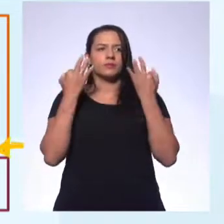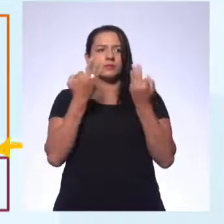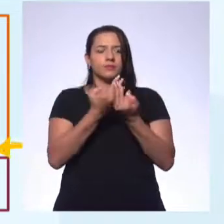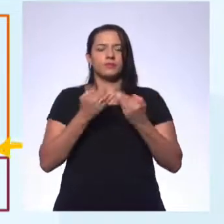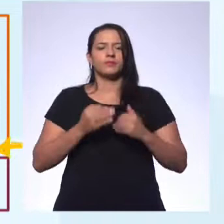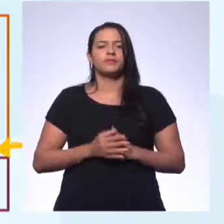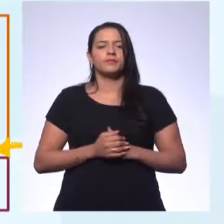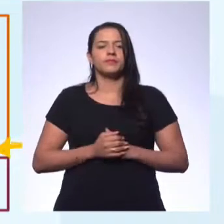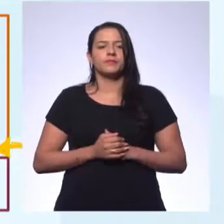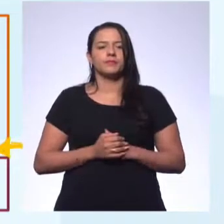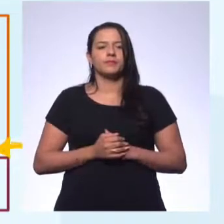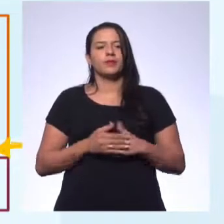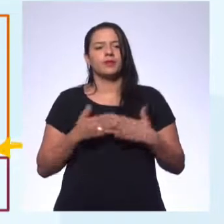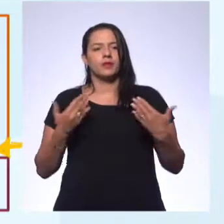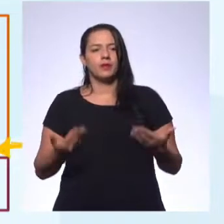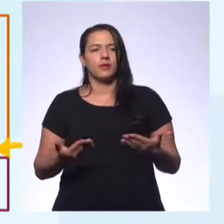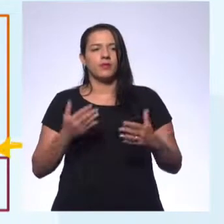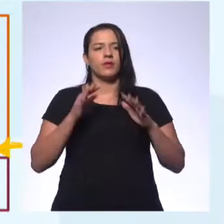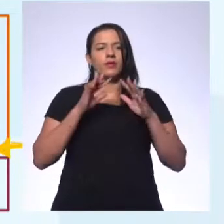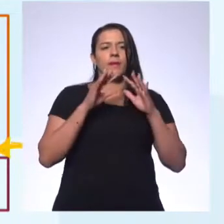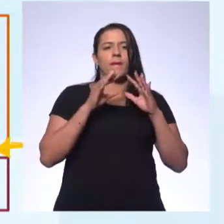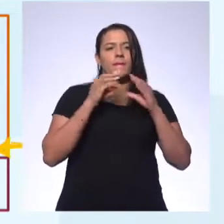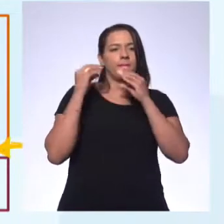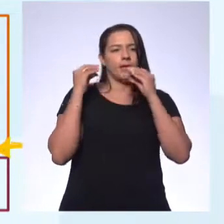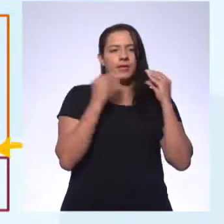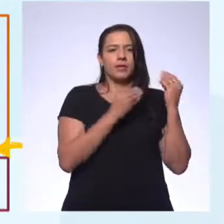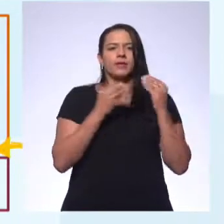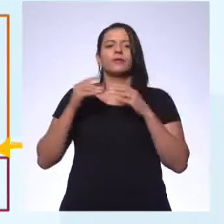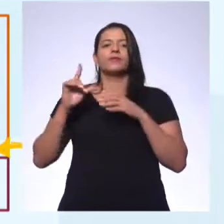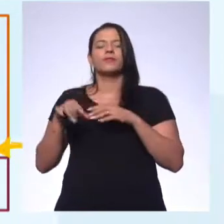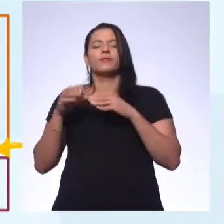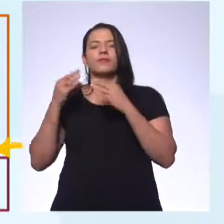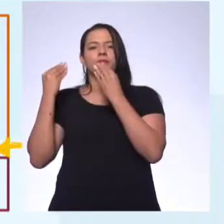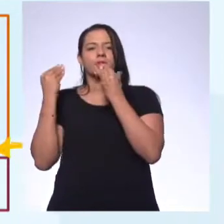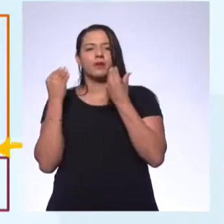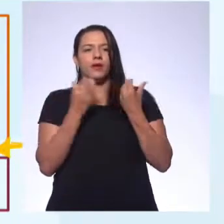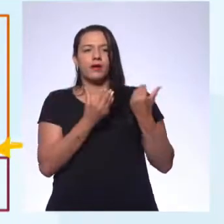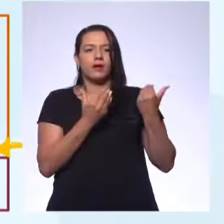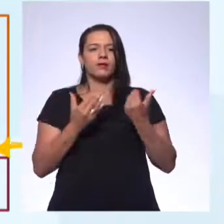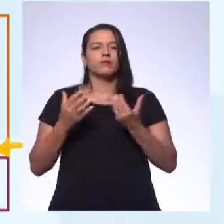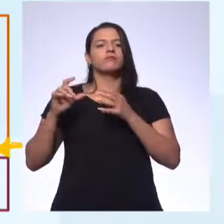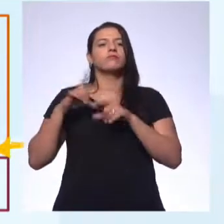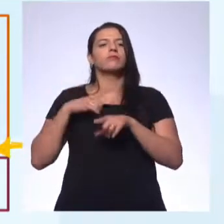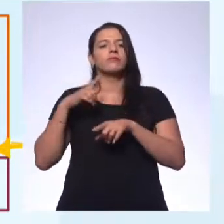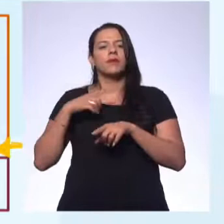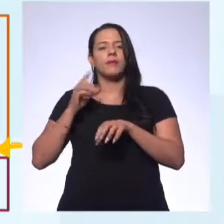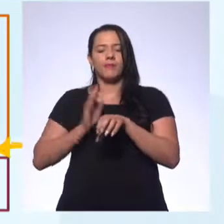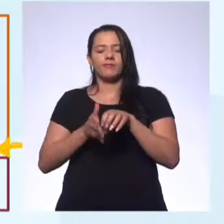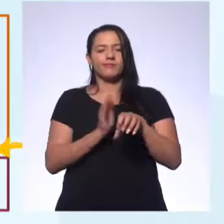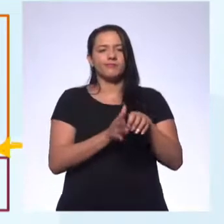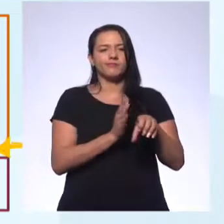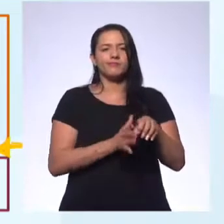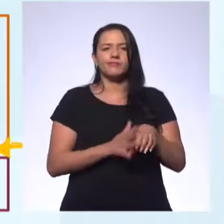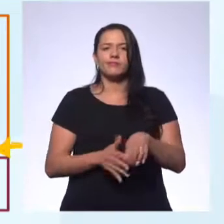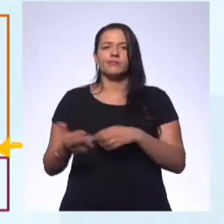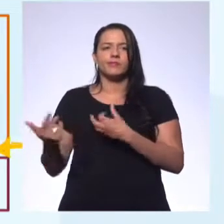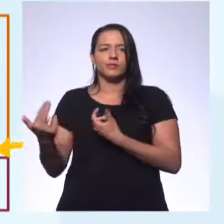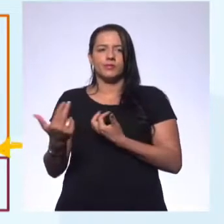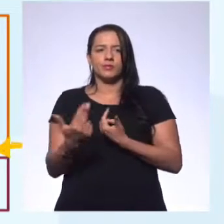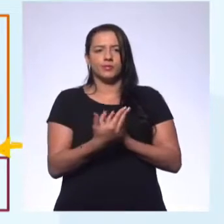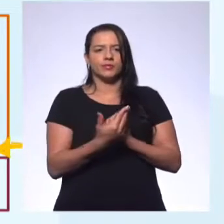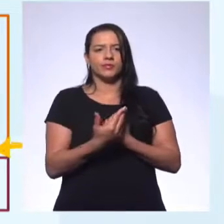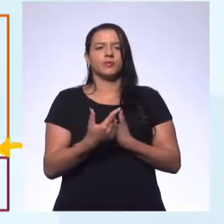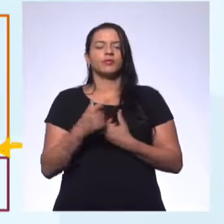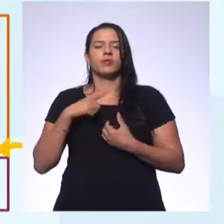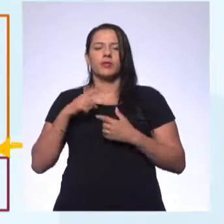Né? Então, tanto a melancia, quanto o melão, quanto o pepino fazem parte da mesma família. Né? Então, eles são aparentados em